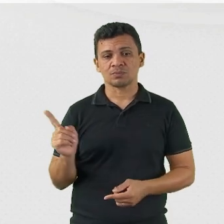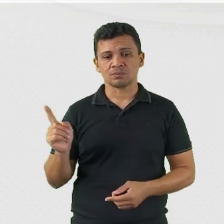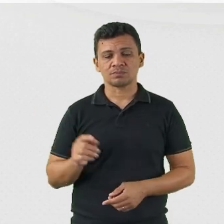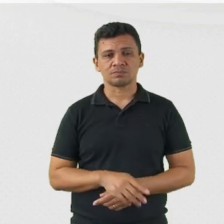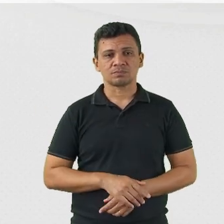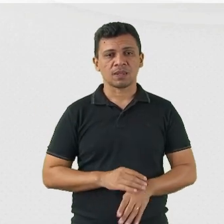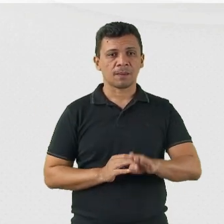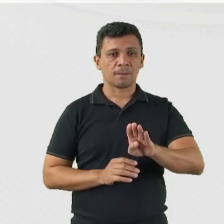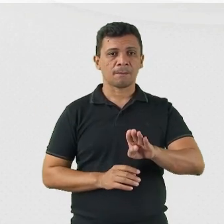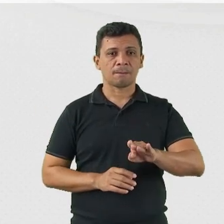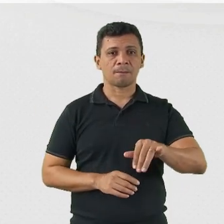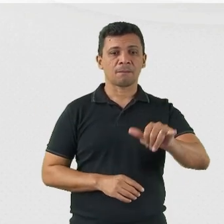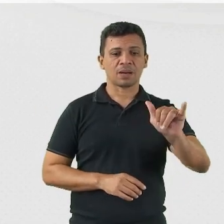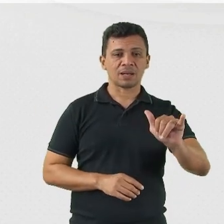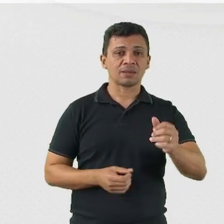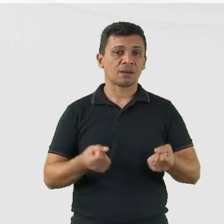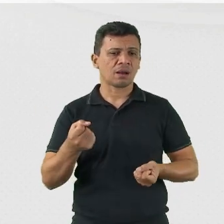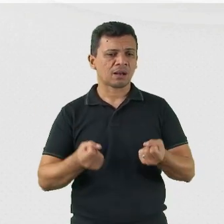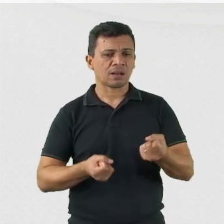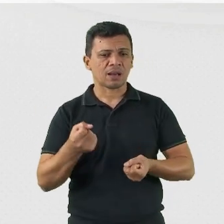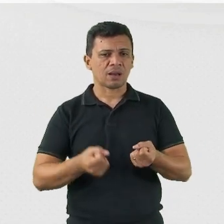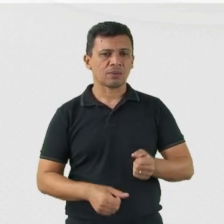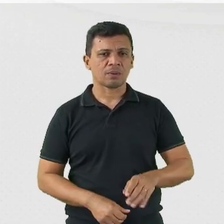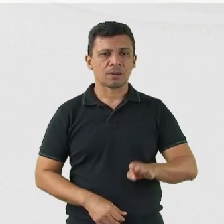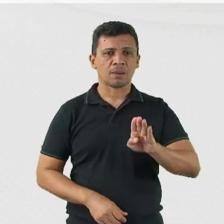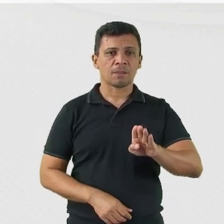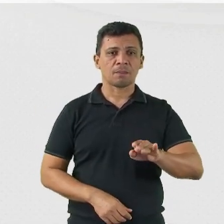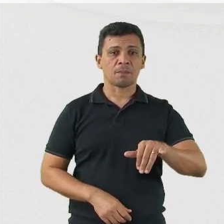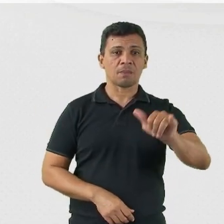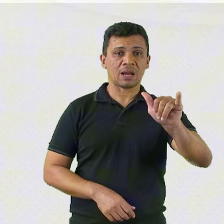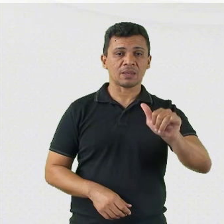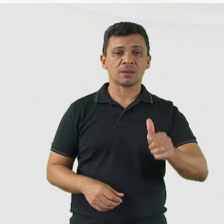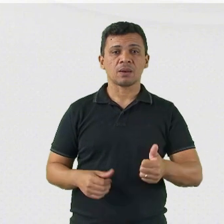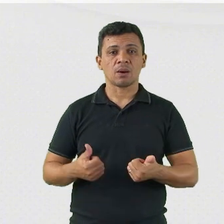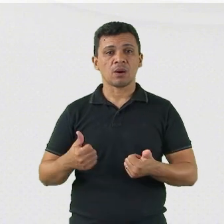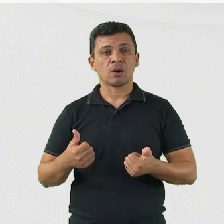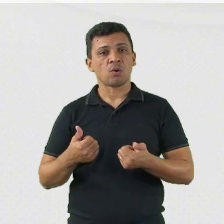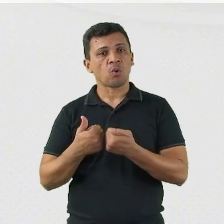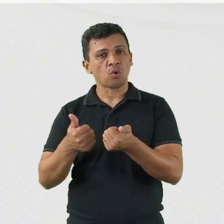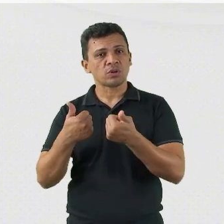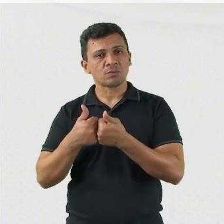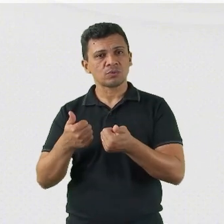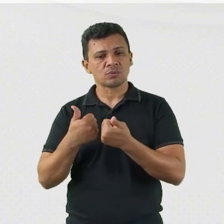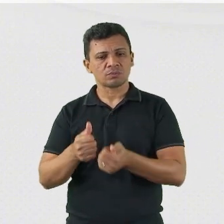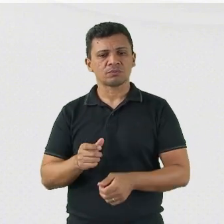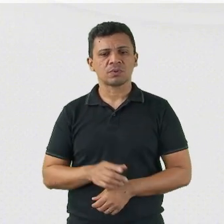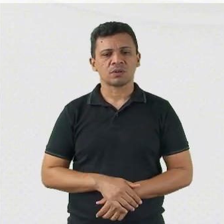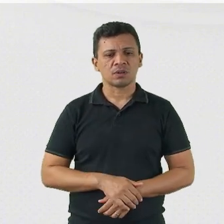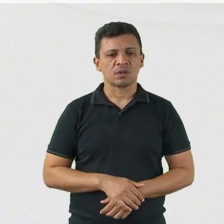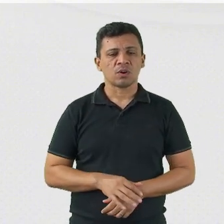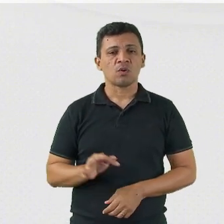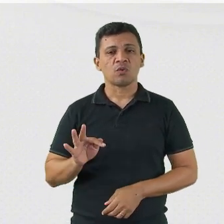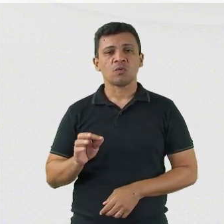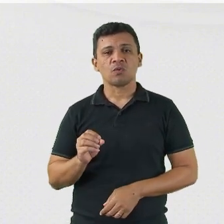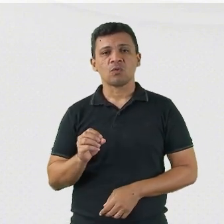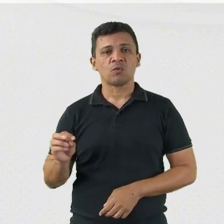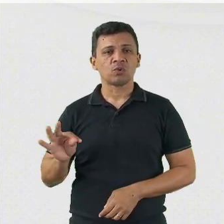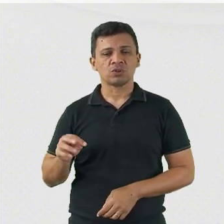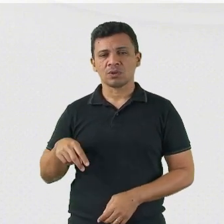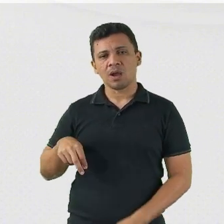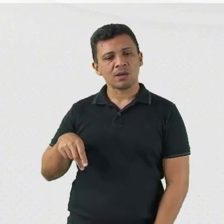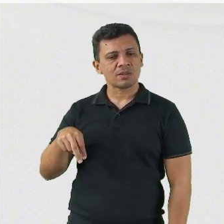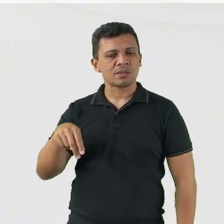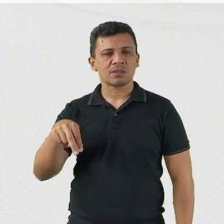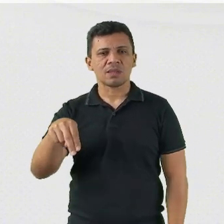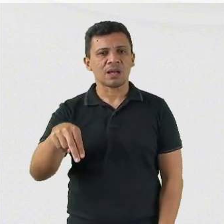car, de carro. By bus, de ônibus. On foot, a pé. By